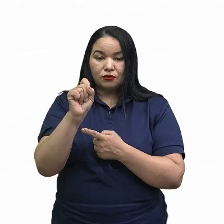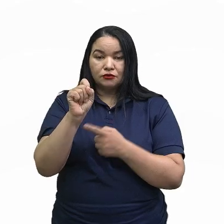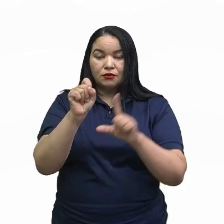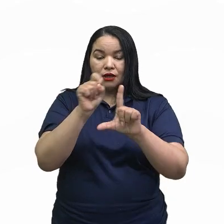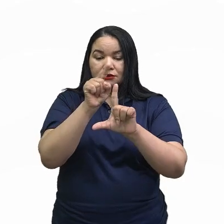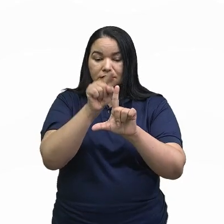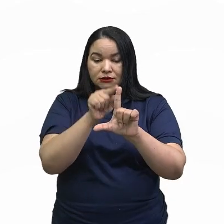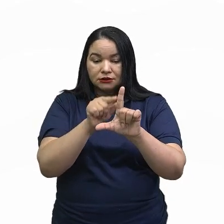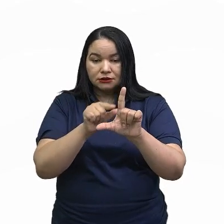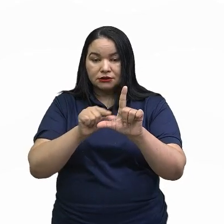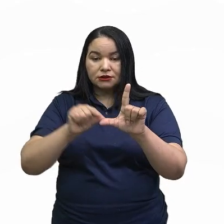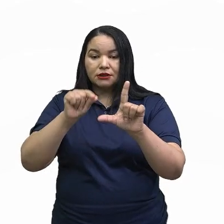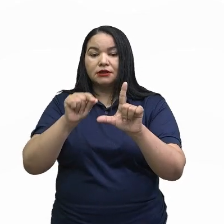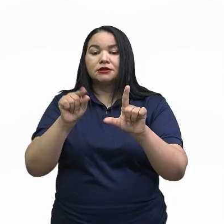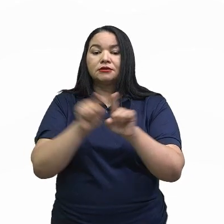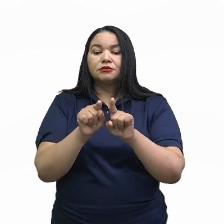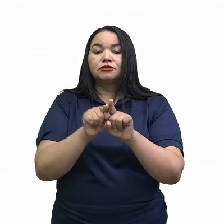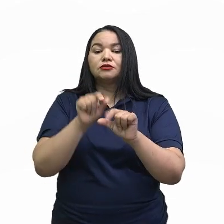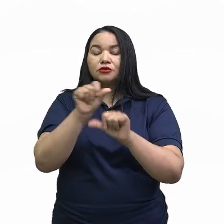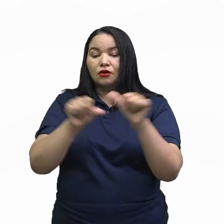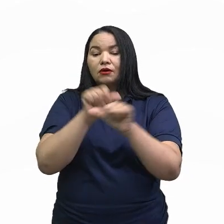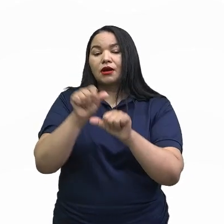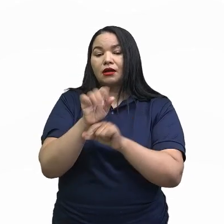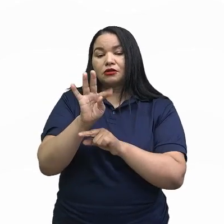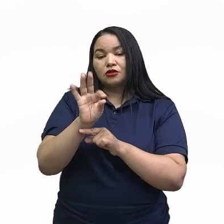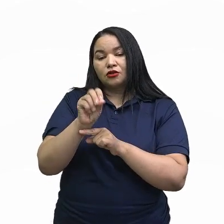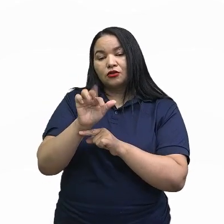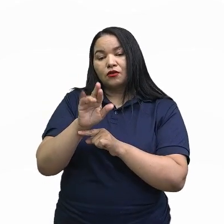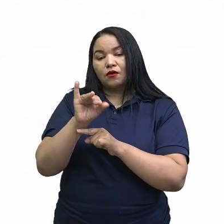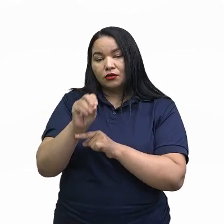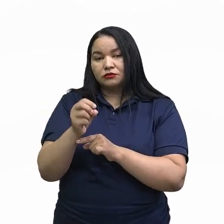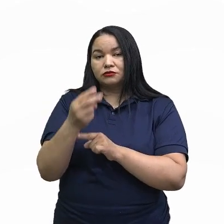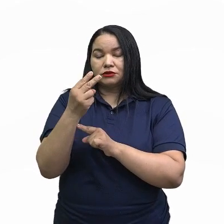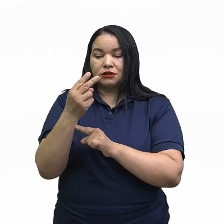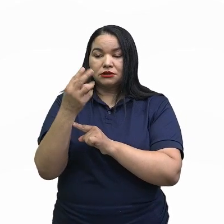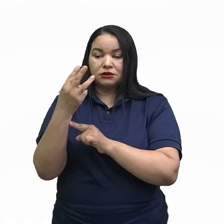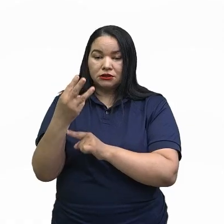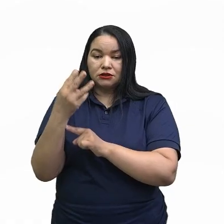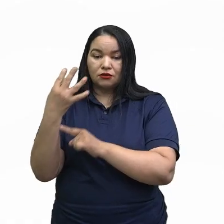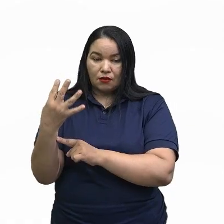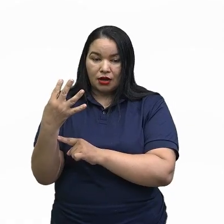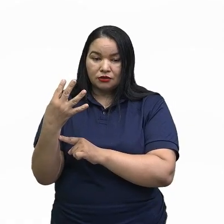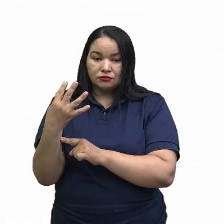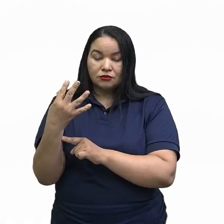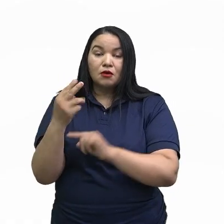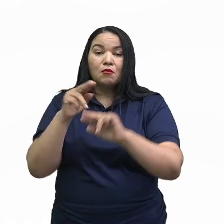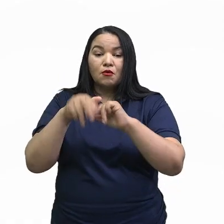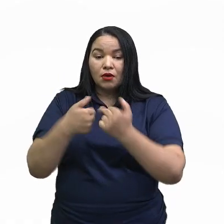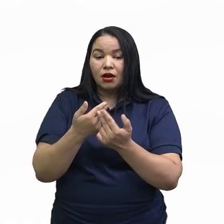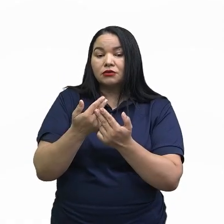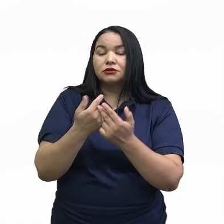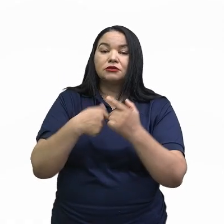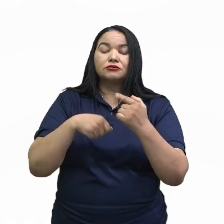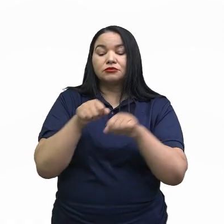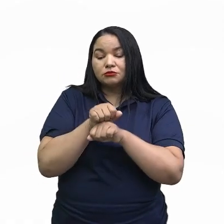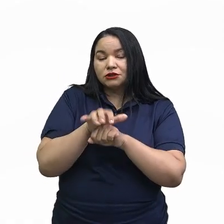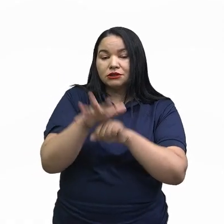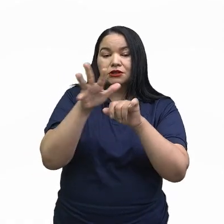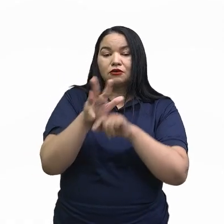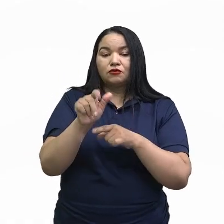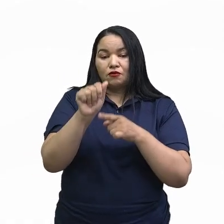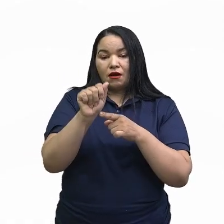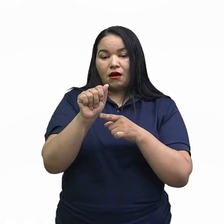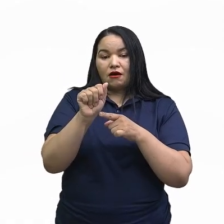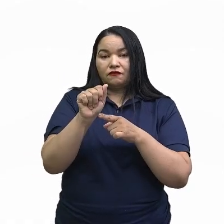decai em tório 234, como a gente viu no exemplo anterior, né? A partir dessa emissão do alfa,